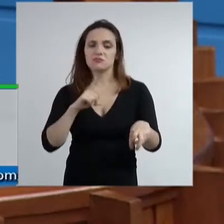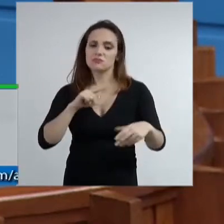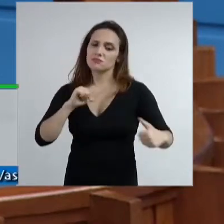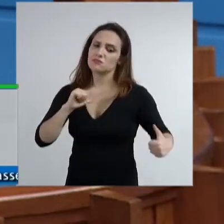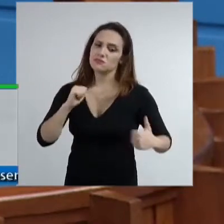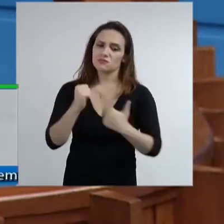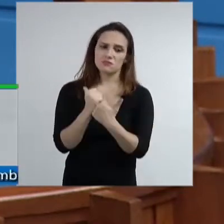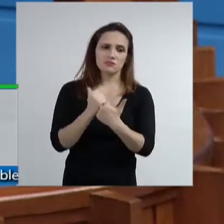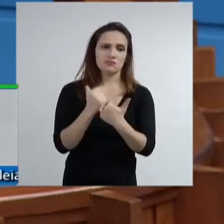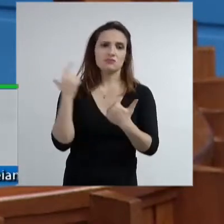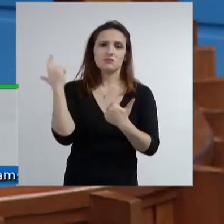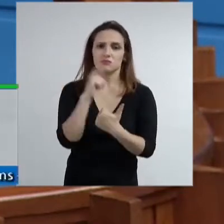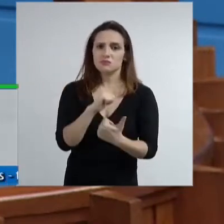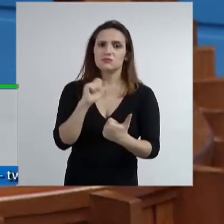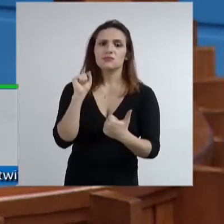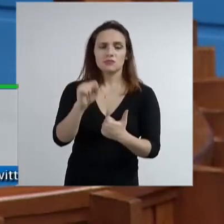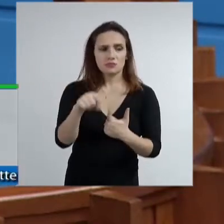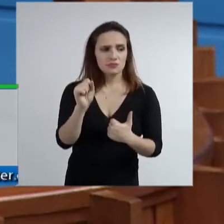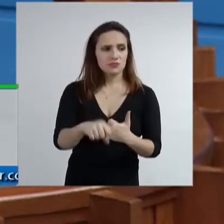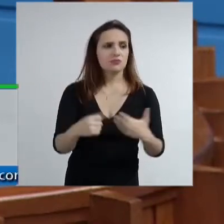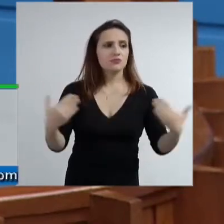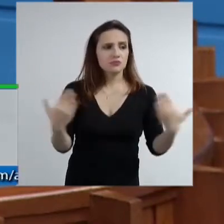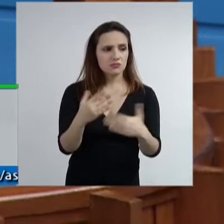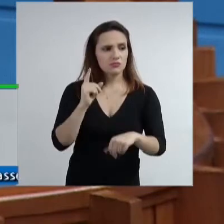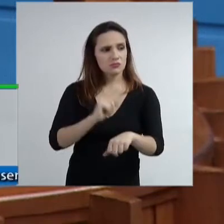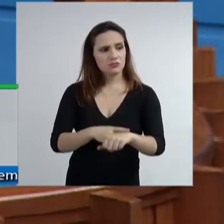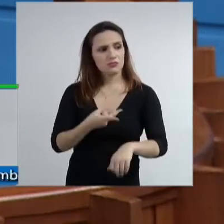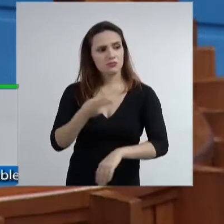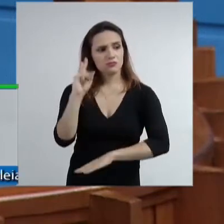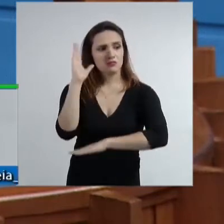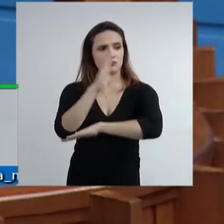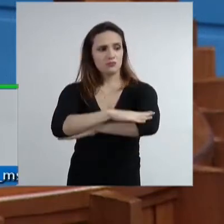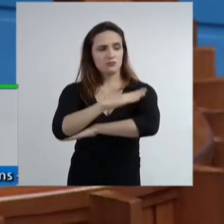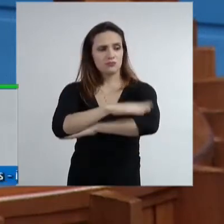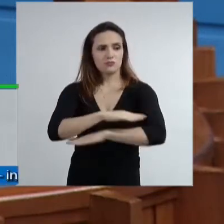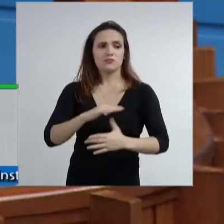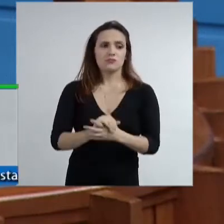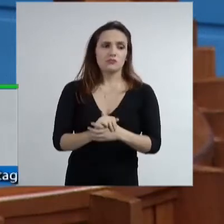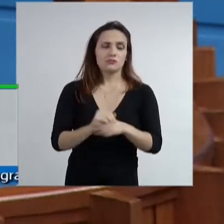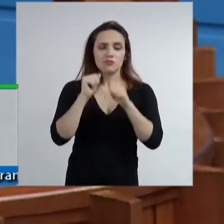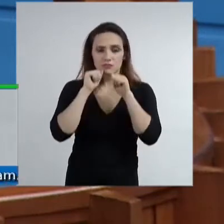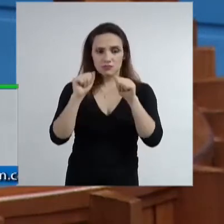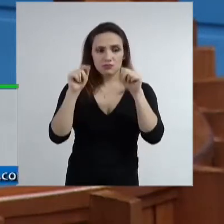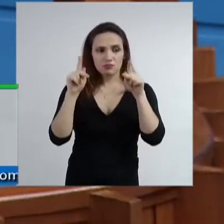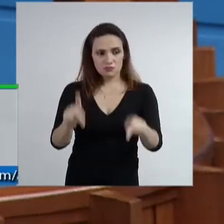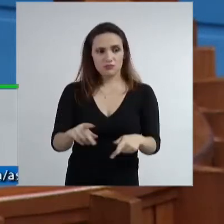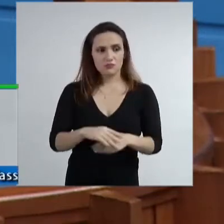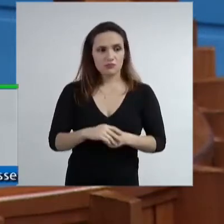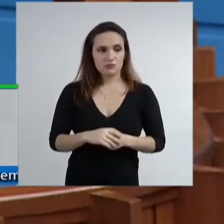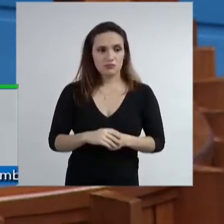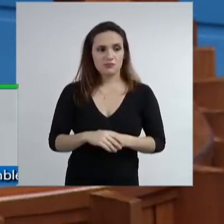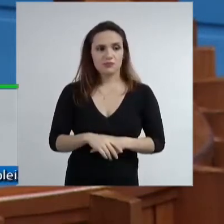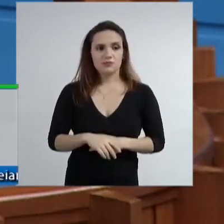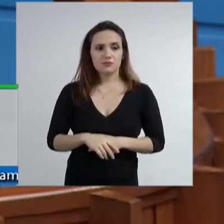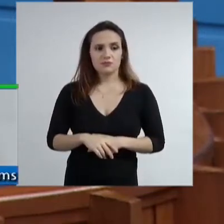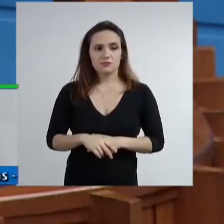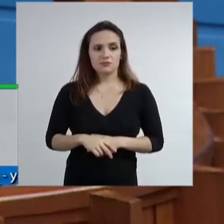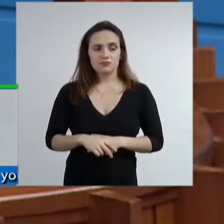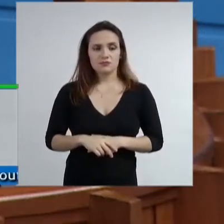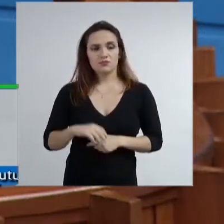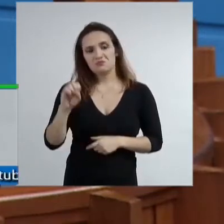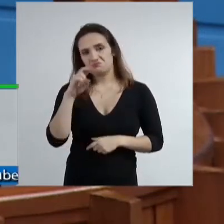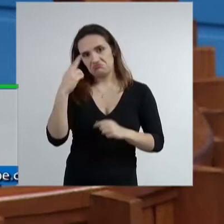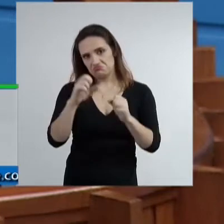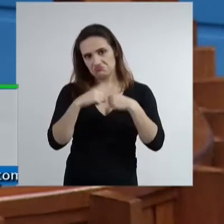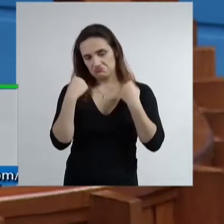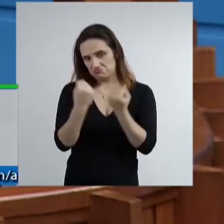nós possamos fazer hoje, às 14h, a audiência pública, ou este